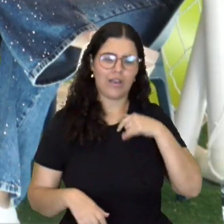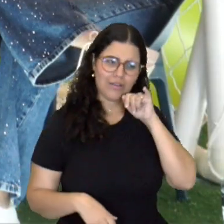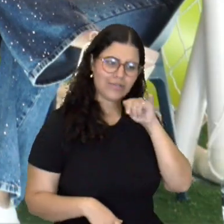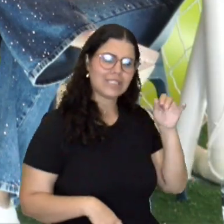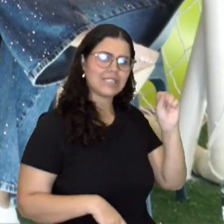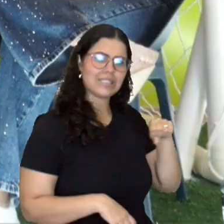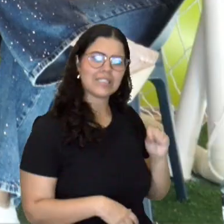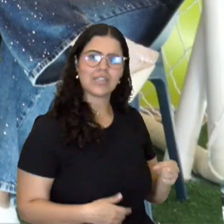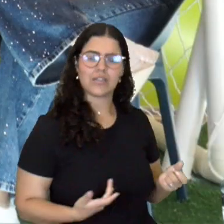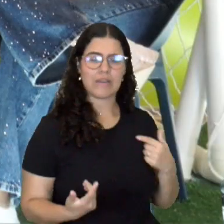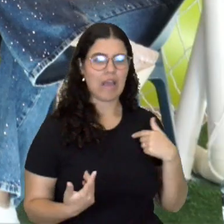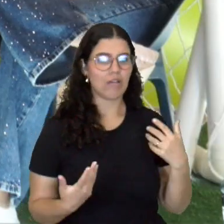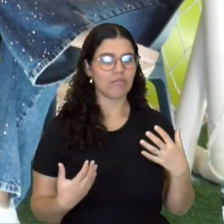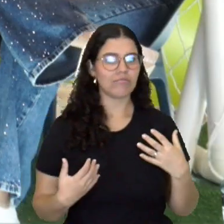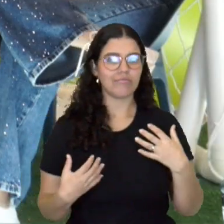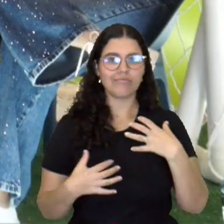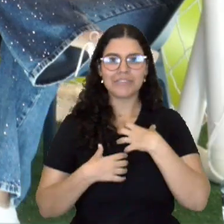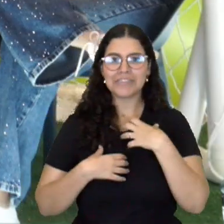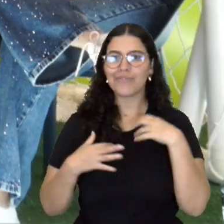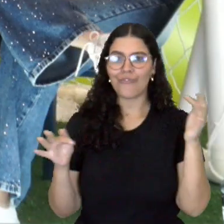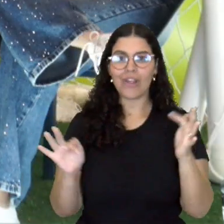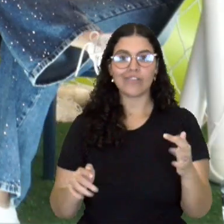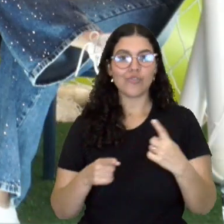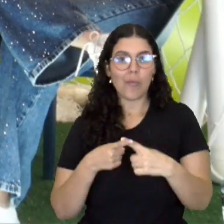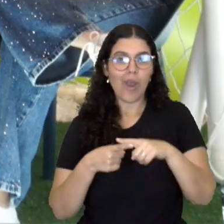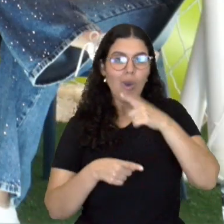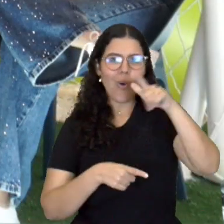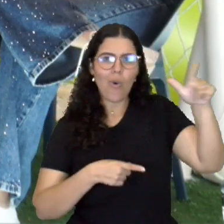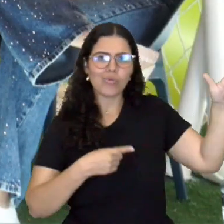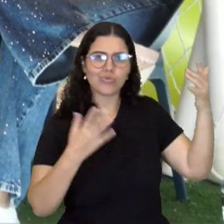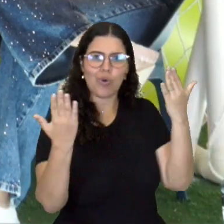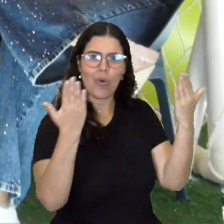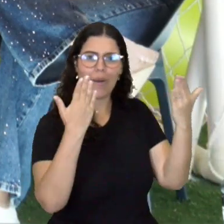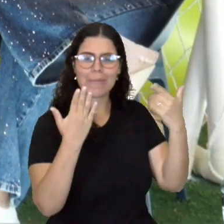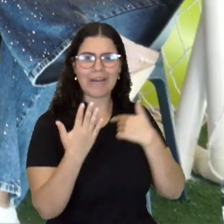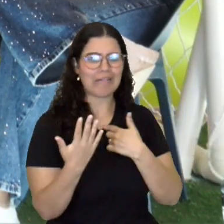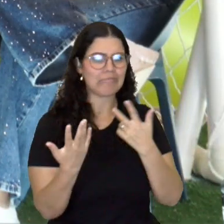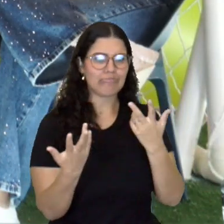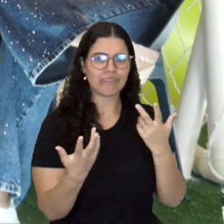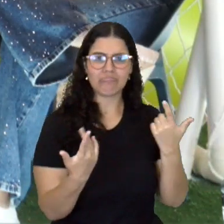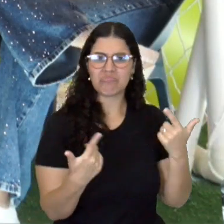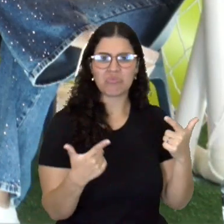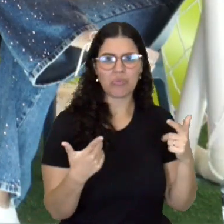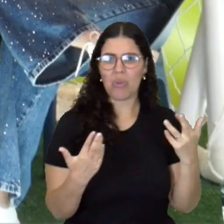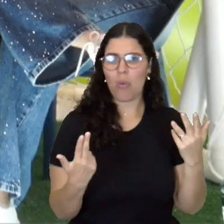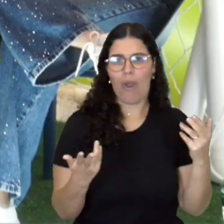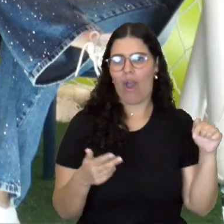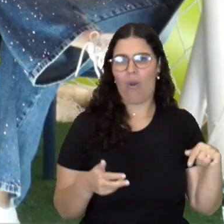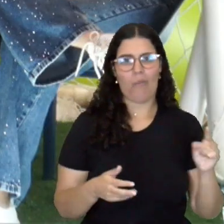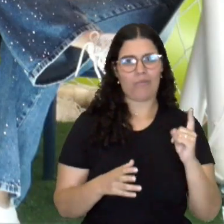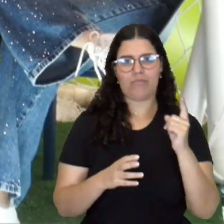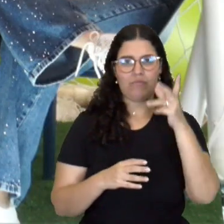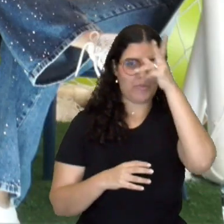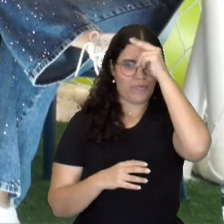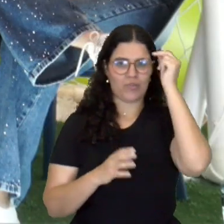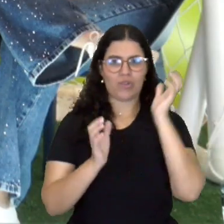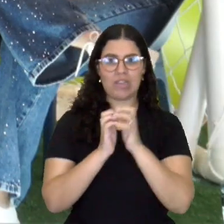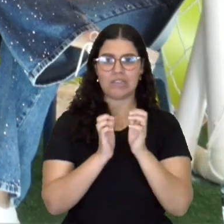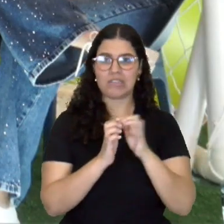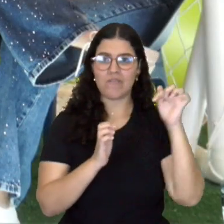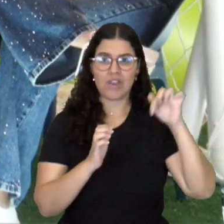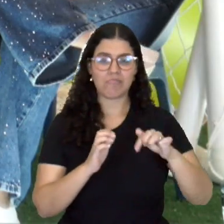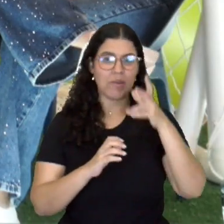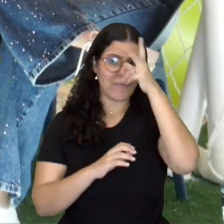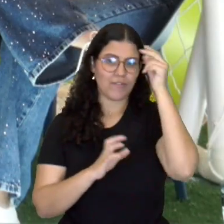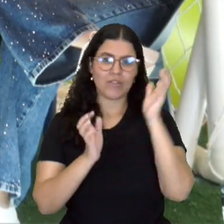essa magnitude que eu vejo no Recife, com essa potência da rede da prefeitura municipal, então é fascinante. Então eu pego para os